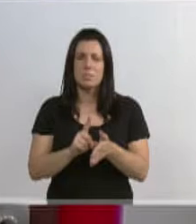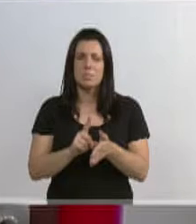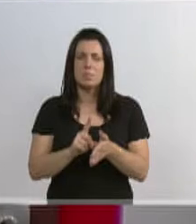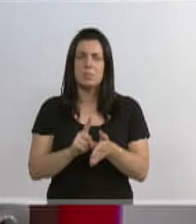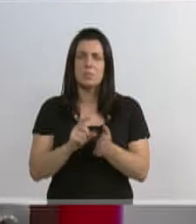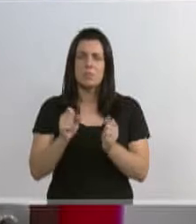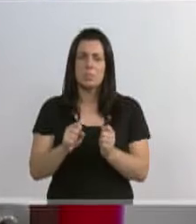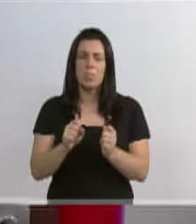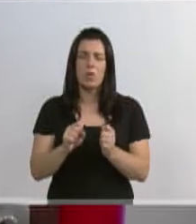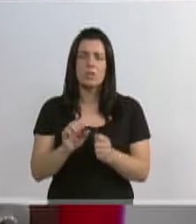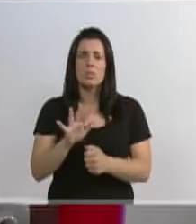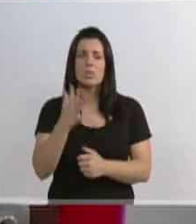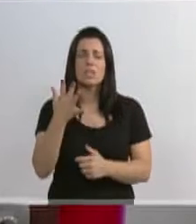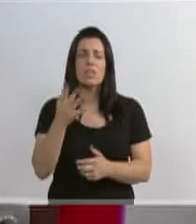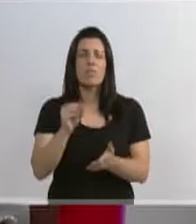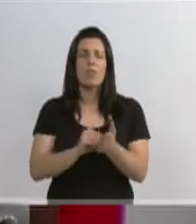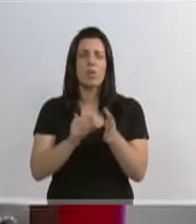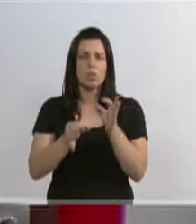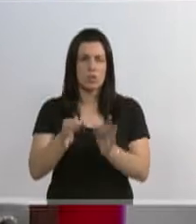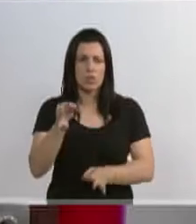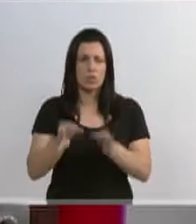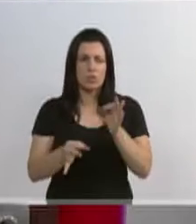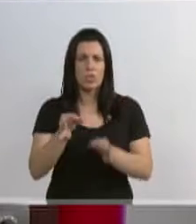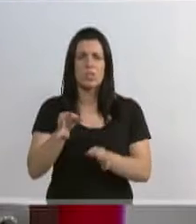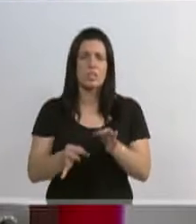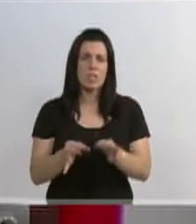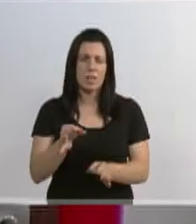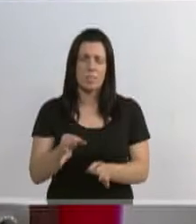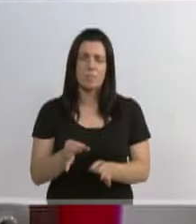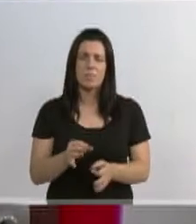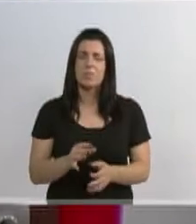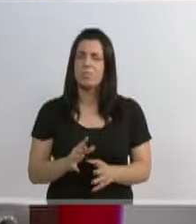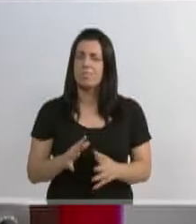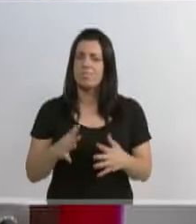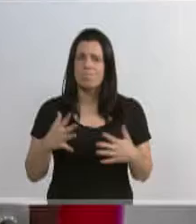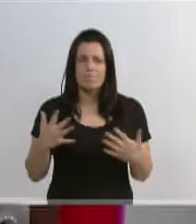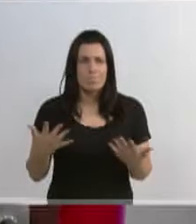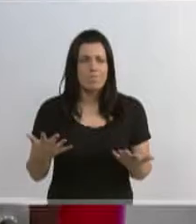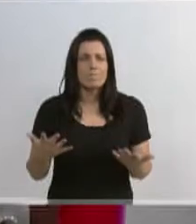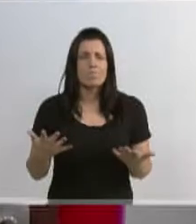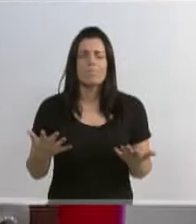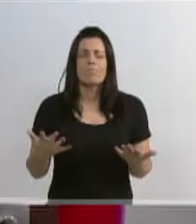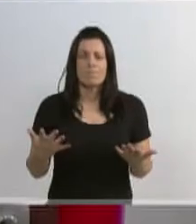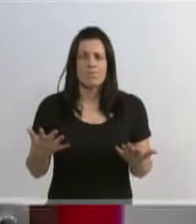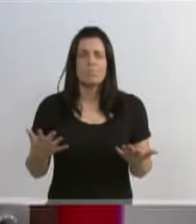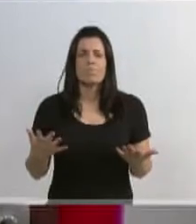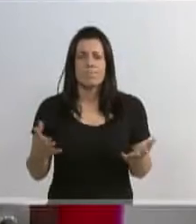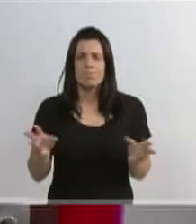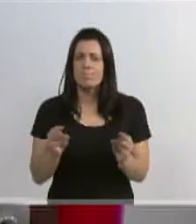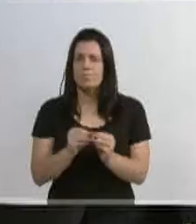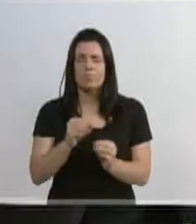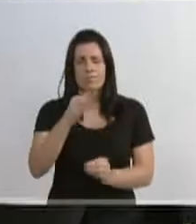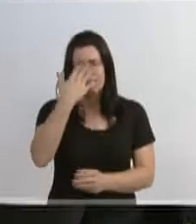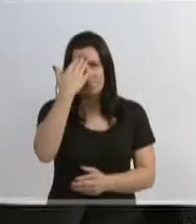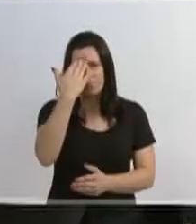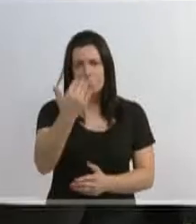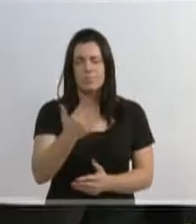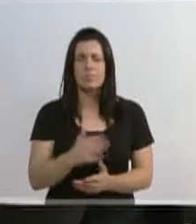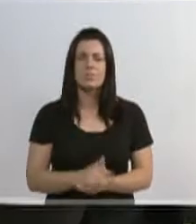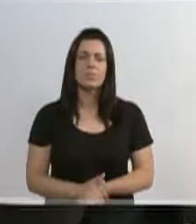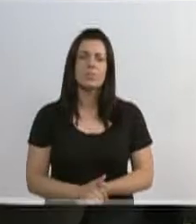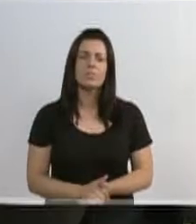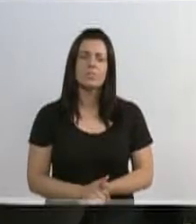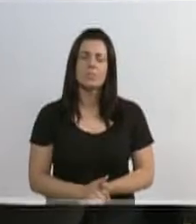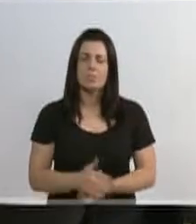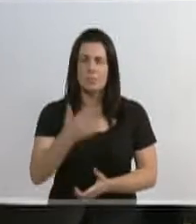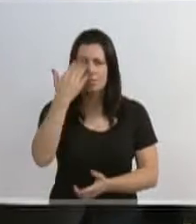causar injustiça daqueles que são acusados. Então seria isso, vereador Adriano. Muito obrigado, senhores vereadores.